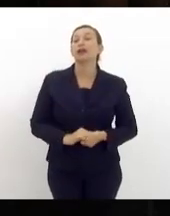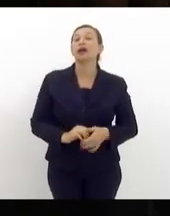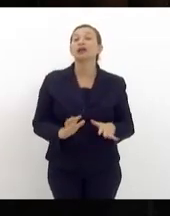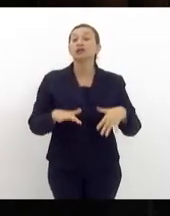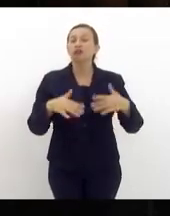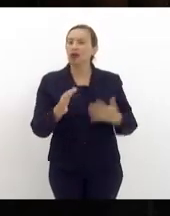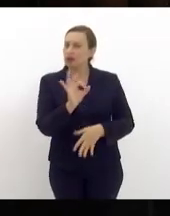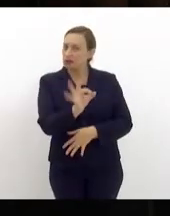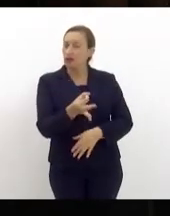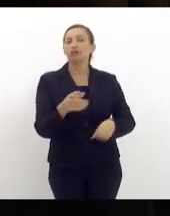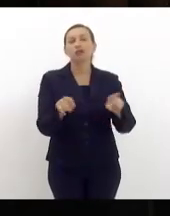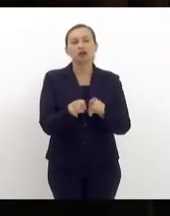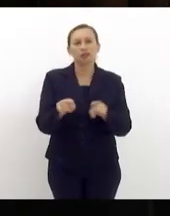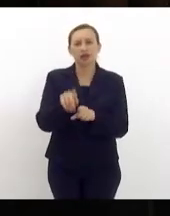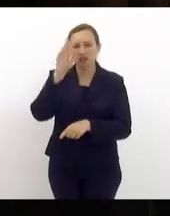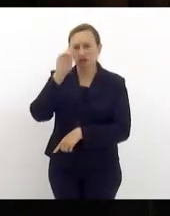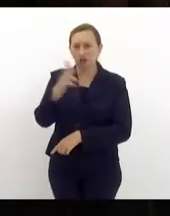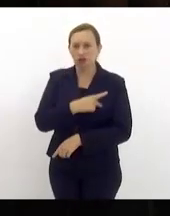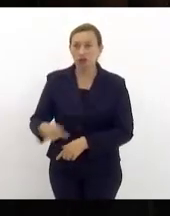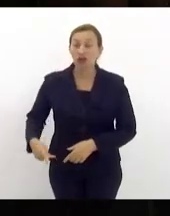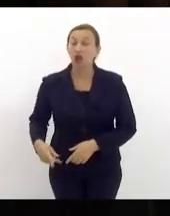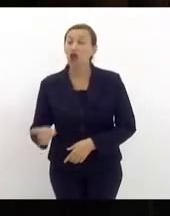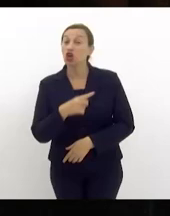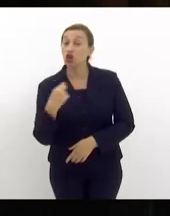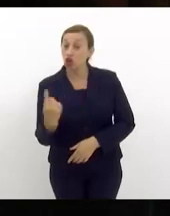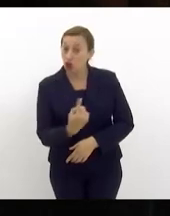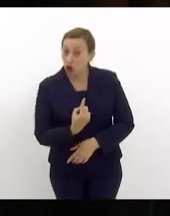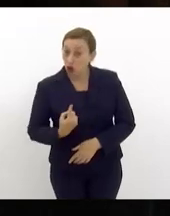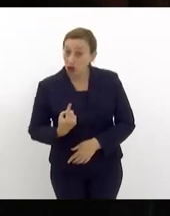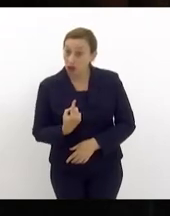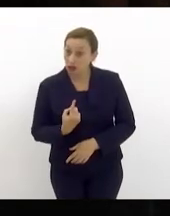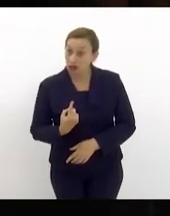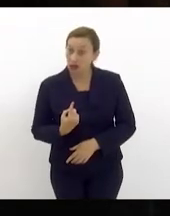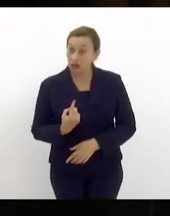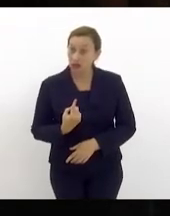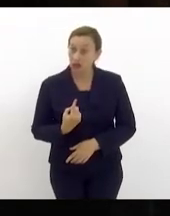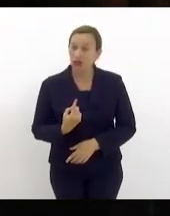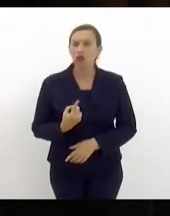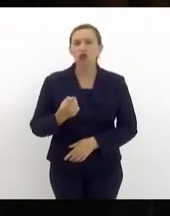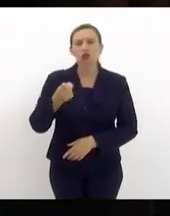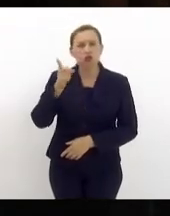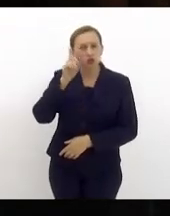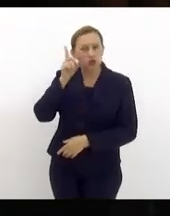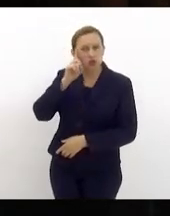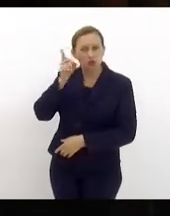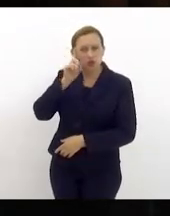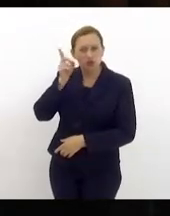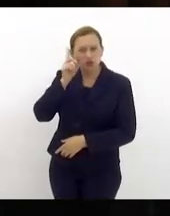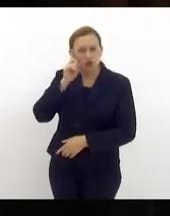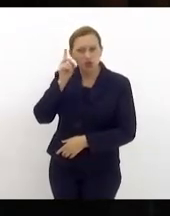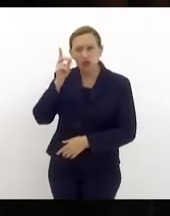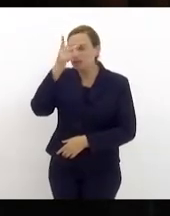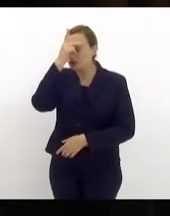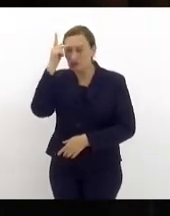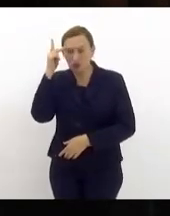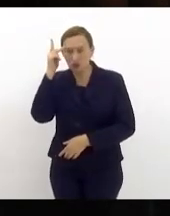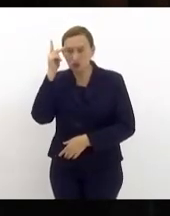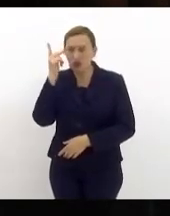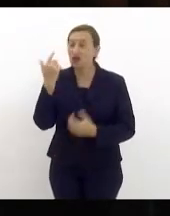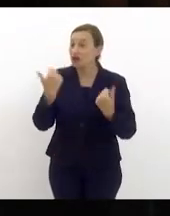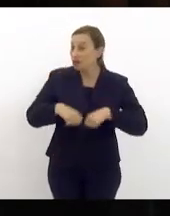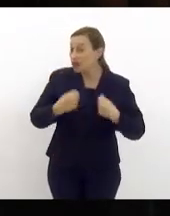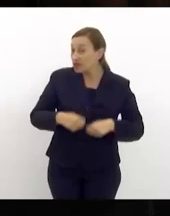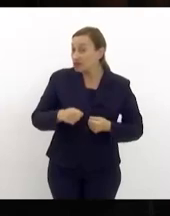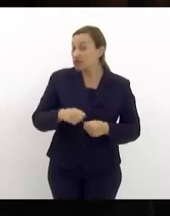Mas é certo também, senhora presidenta, que nós somos demandados cotidianamente com pessoas que precisam desse programa, porque